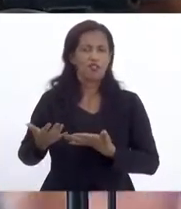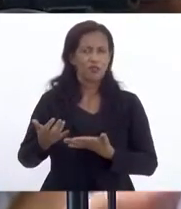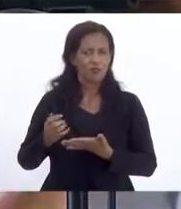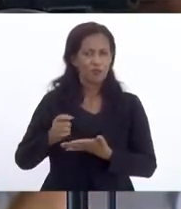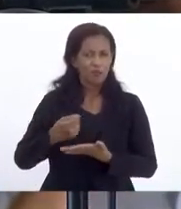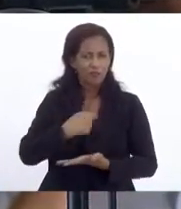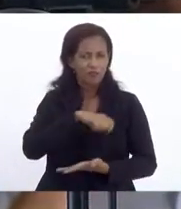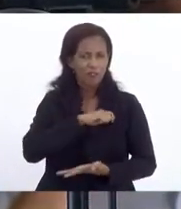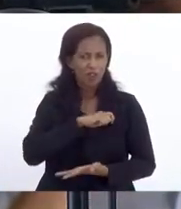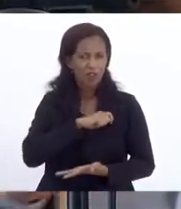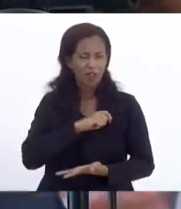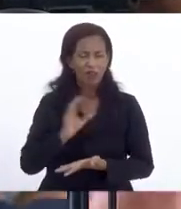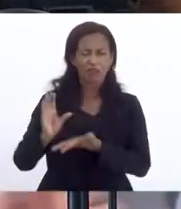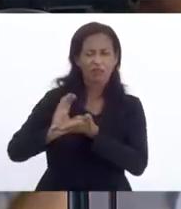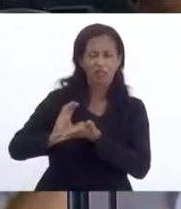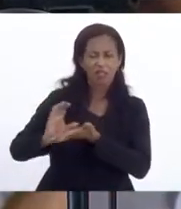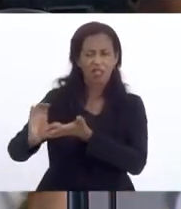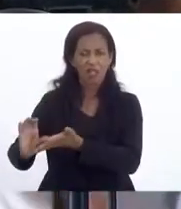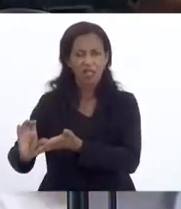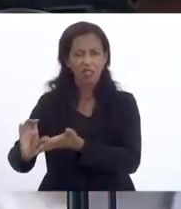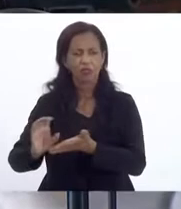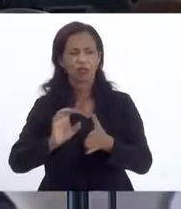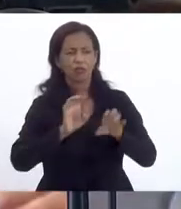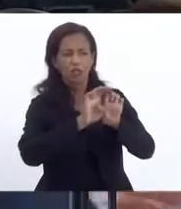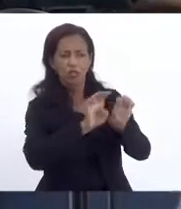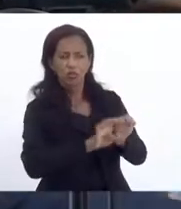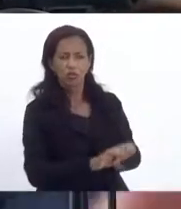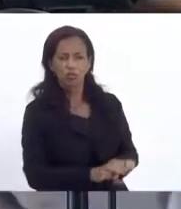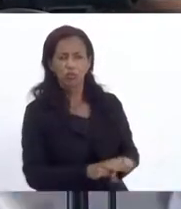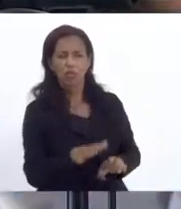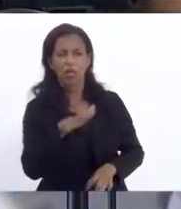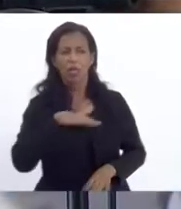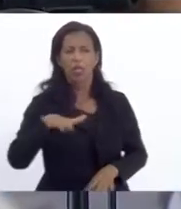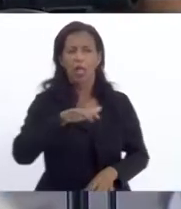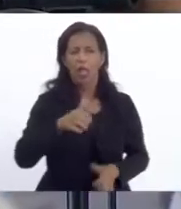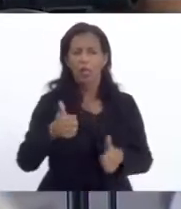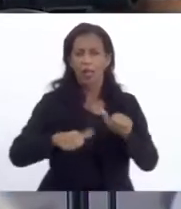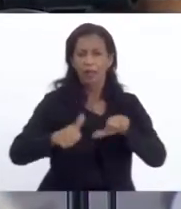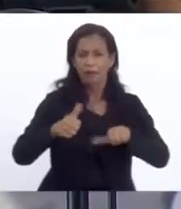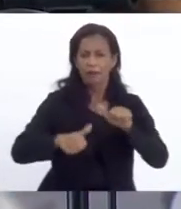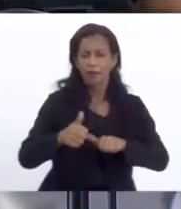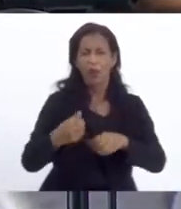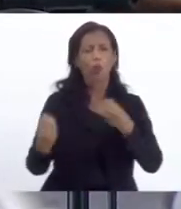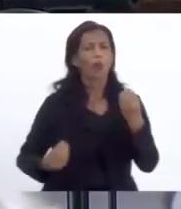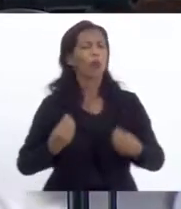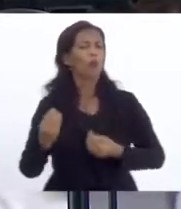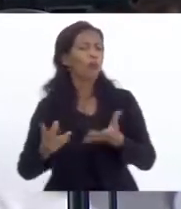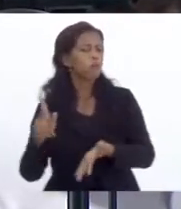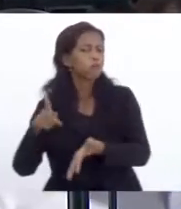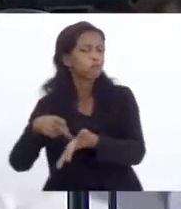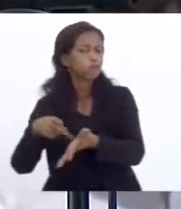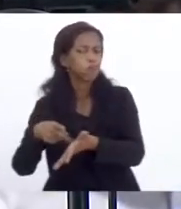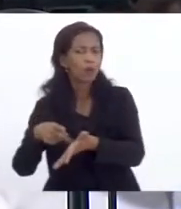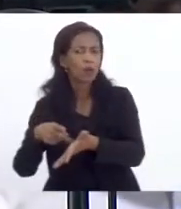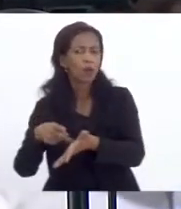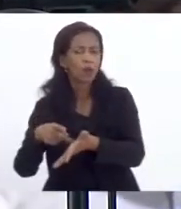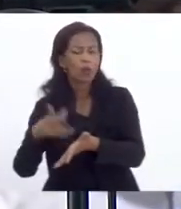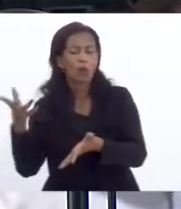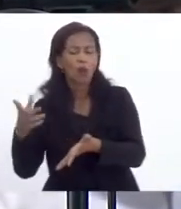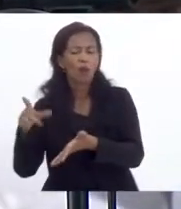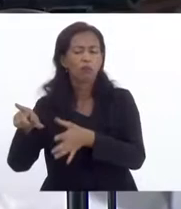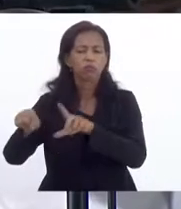Tem crédito, tem infraestrutura, tem área legalizada. Enfim, qual é, de fato, são os